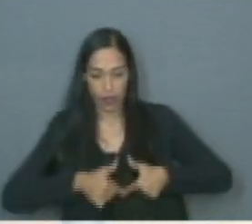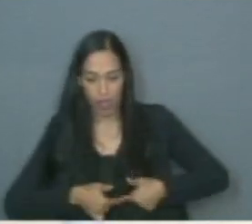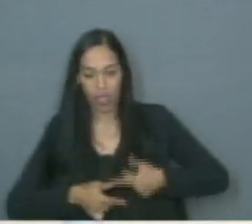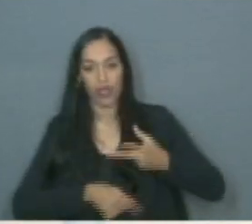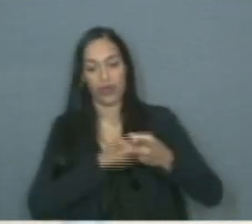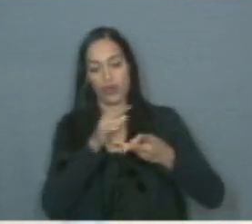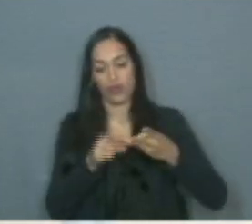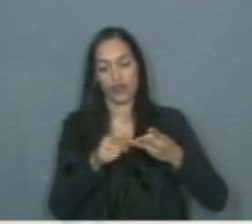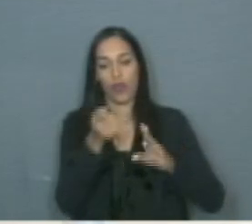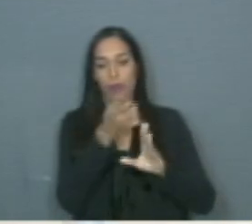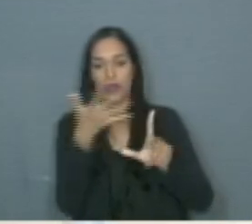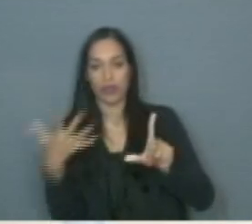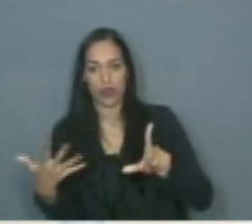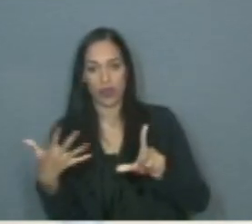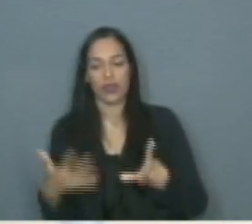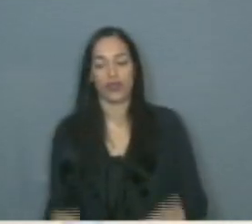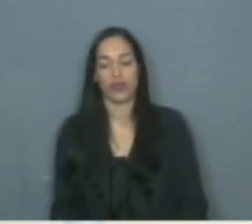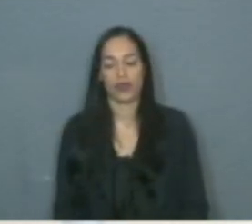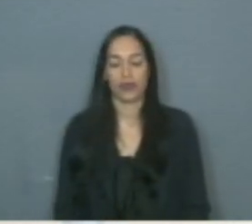perseguia homossexuais.